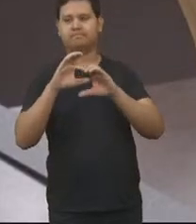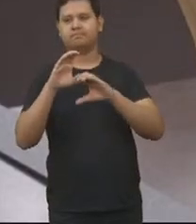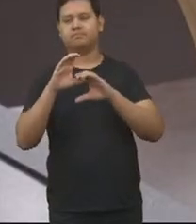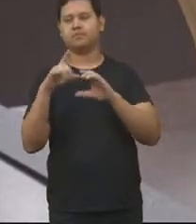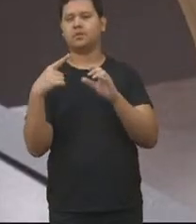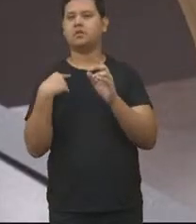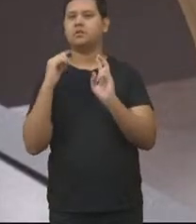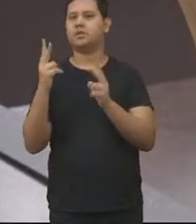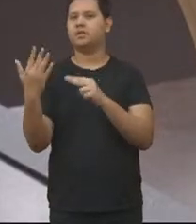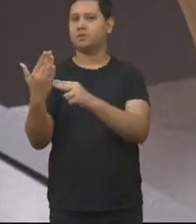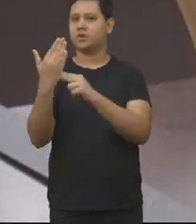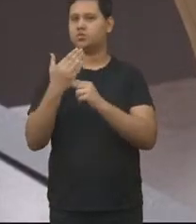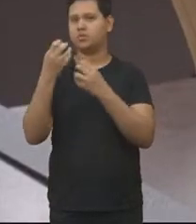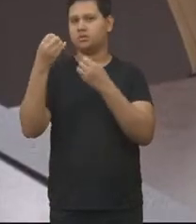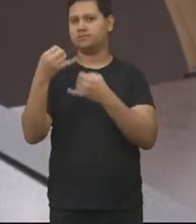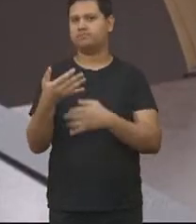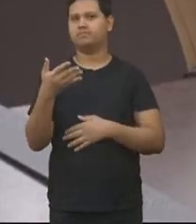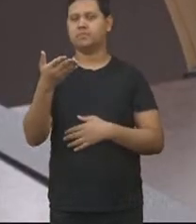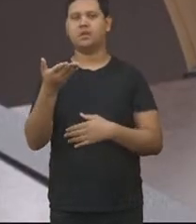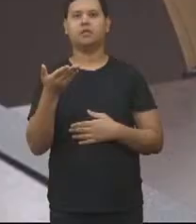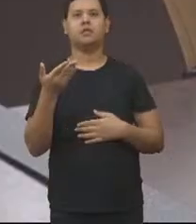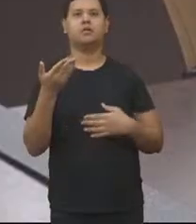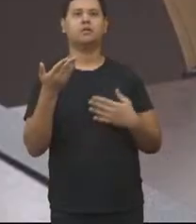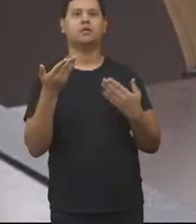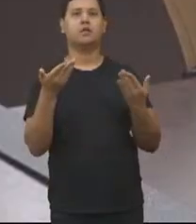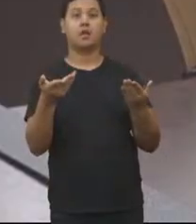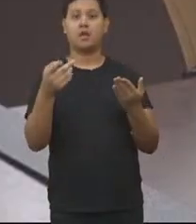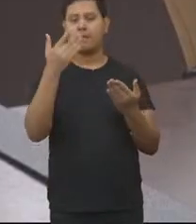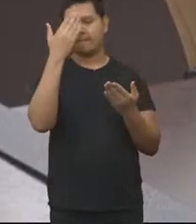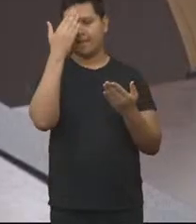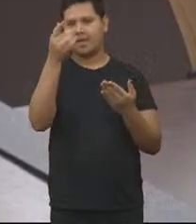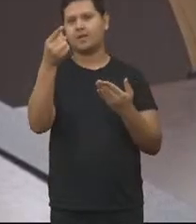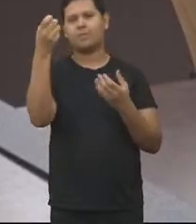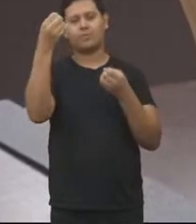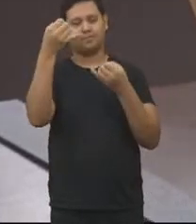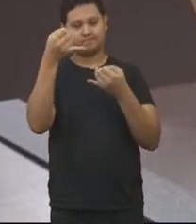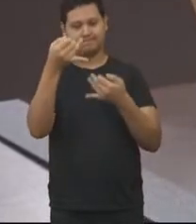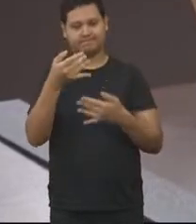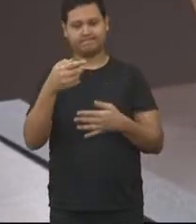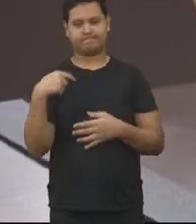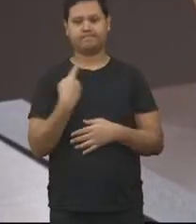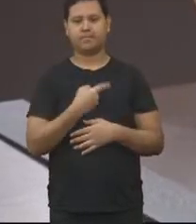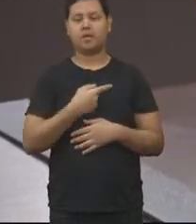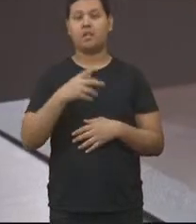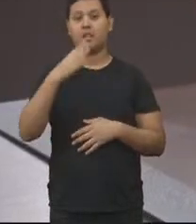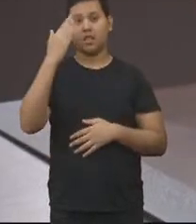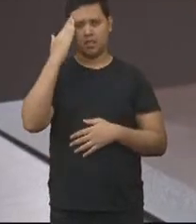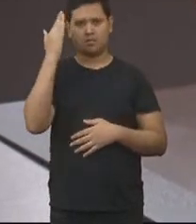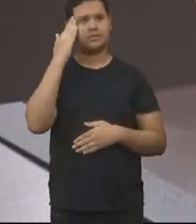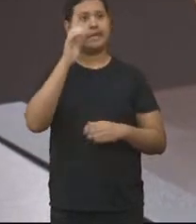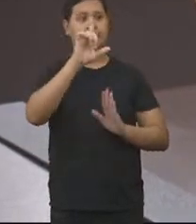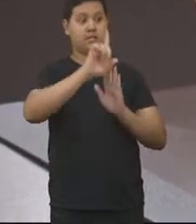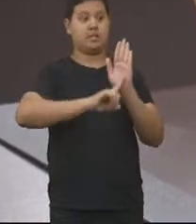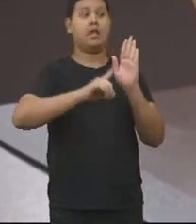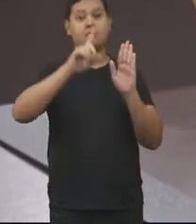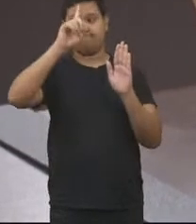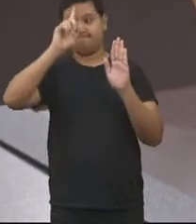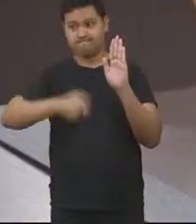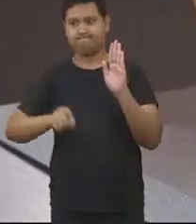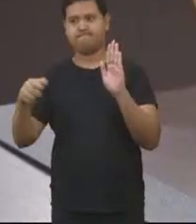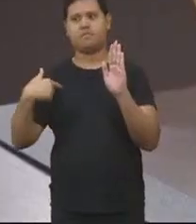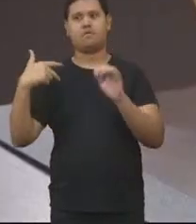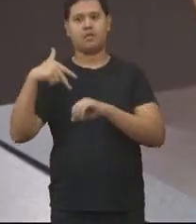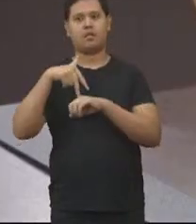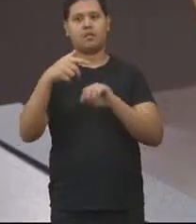também. Quero te agradecer por estar trazendo as informações para a gente, embora seja uma obrigação legal, você está